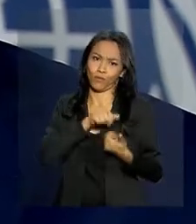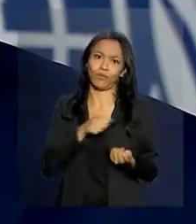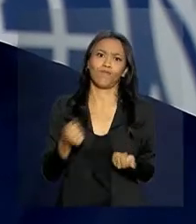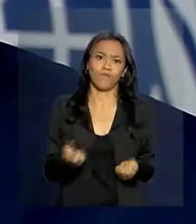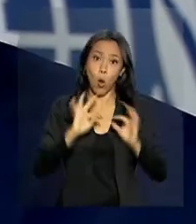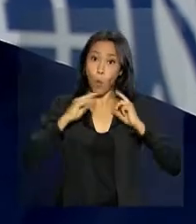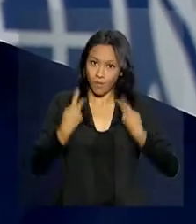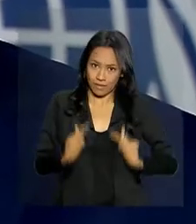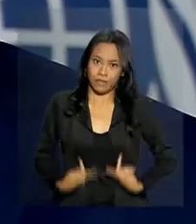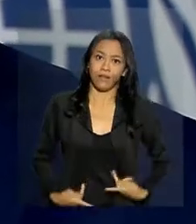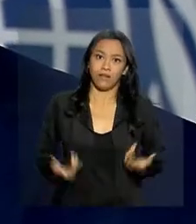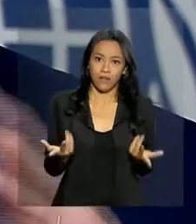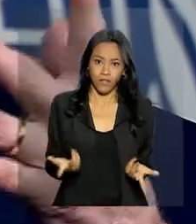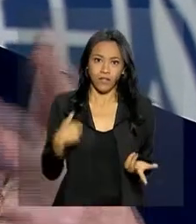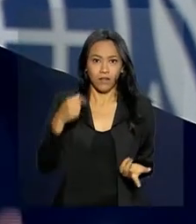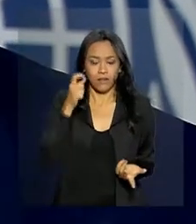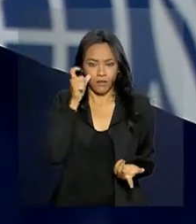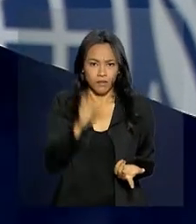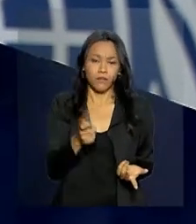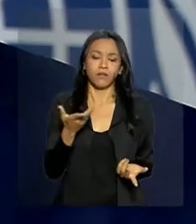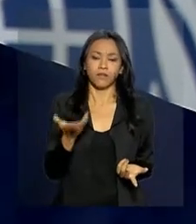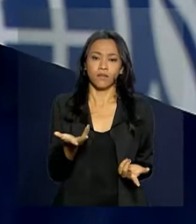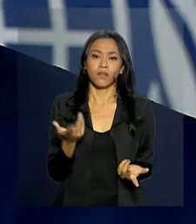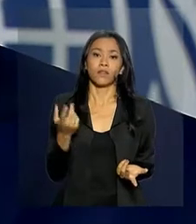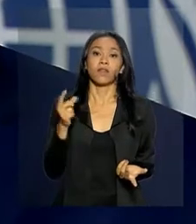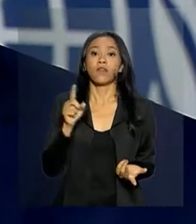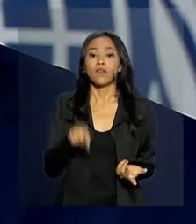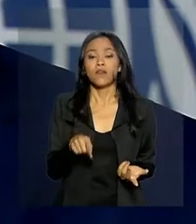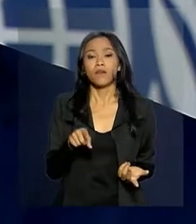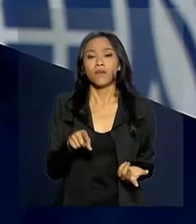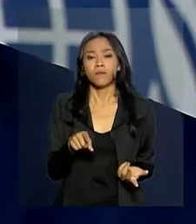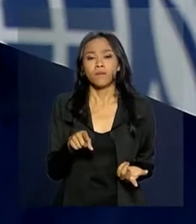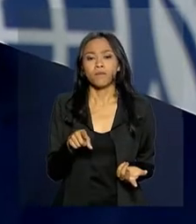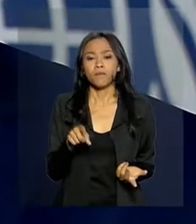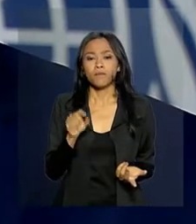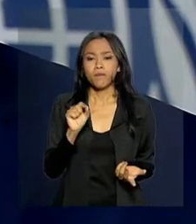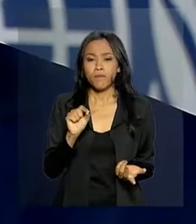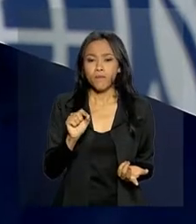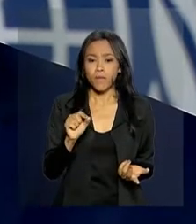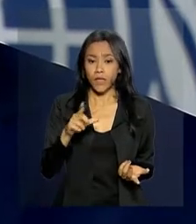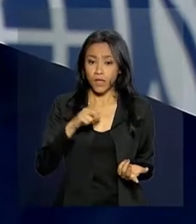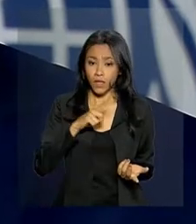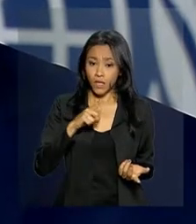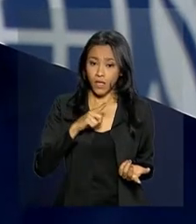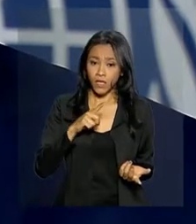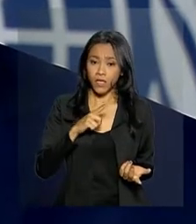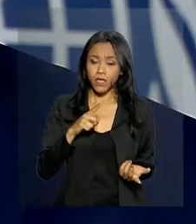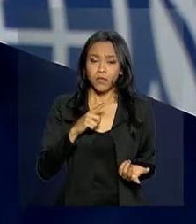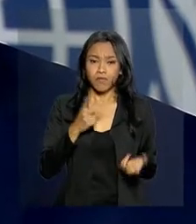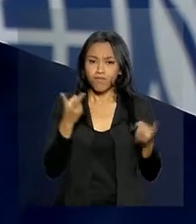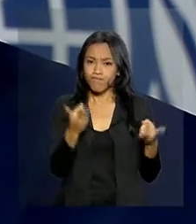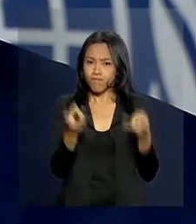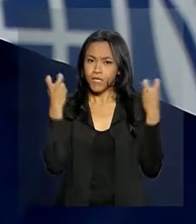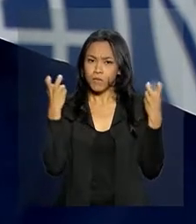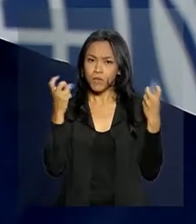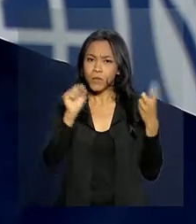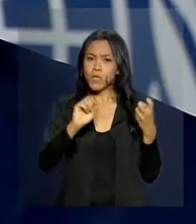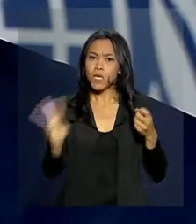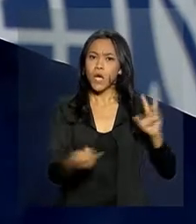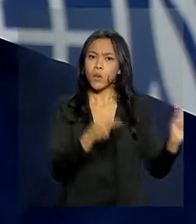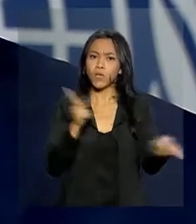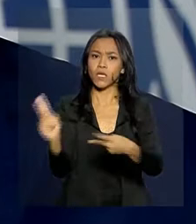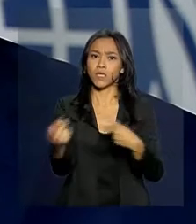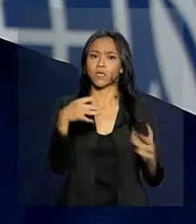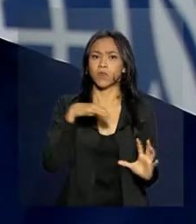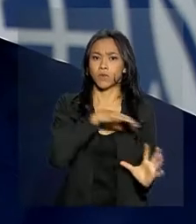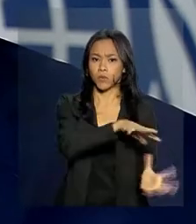sistemas que você acabou de cantar eu que liguei fartamente no meu governo foi tendo em vista uma constatação do que acontece hoje no